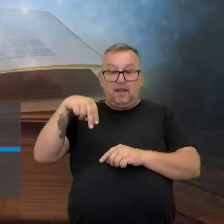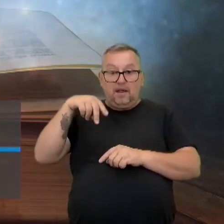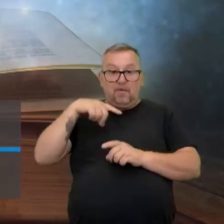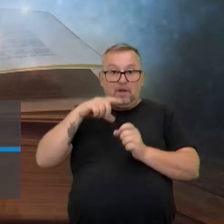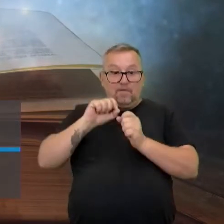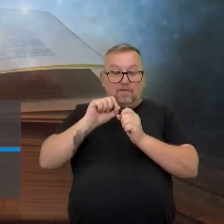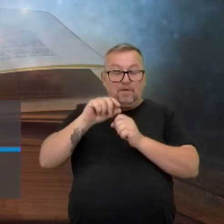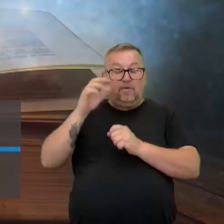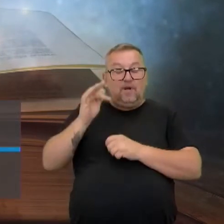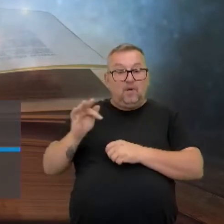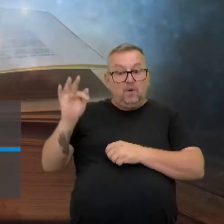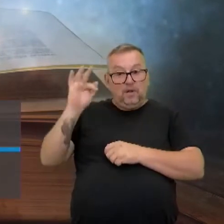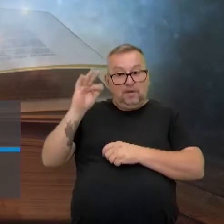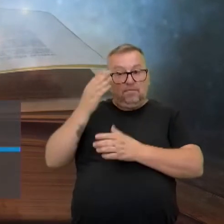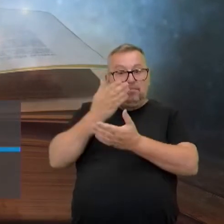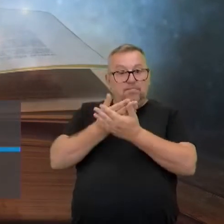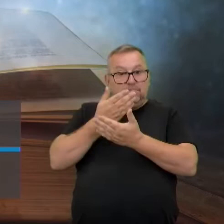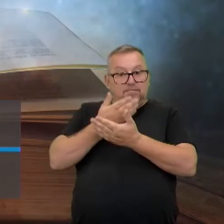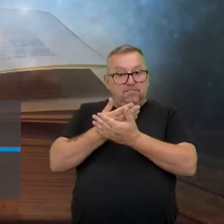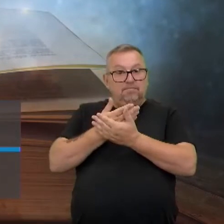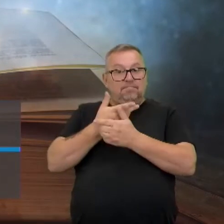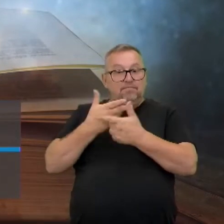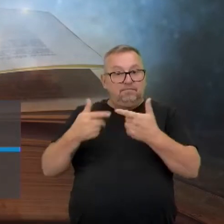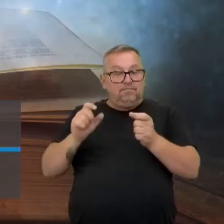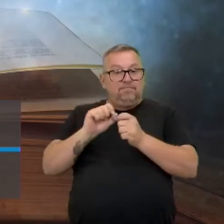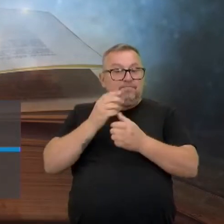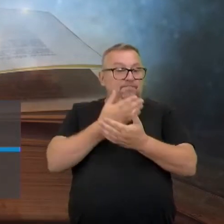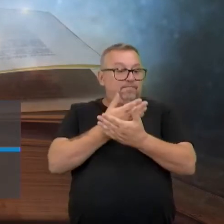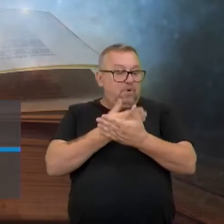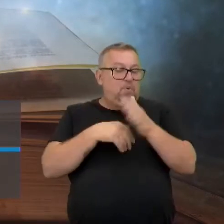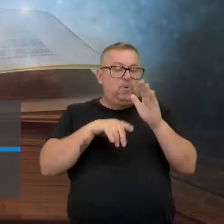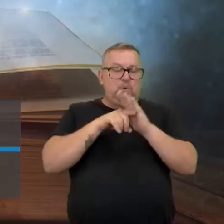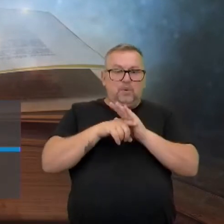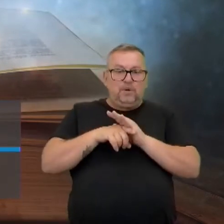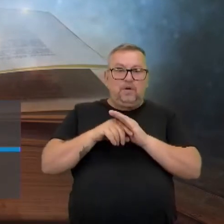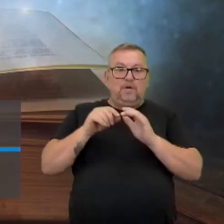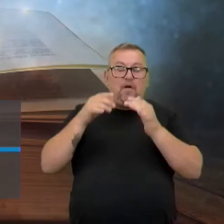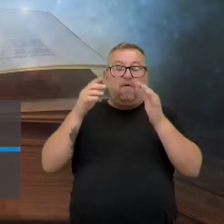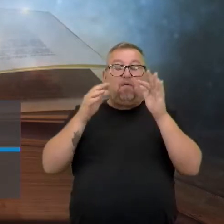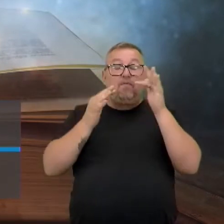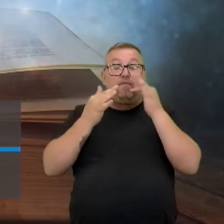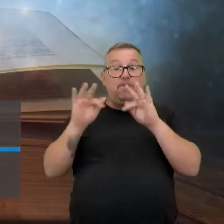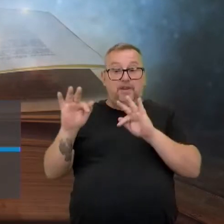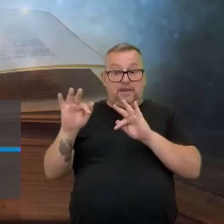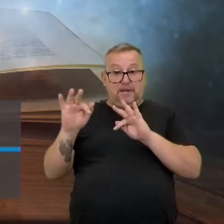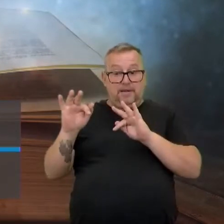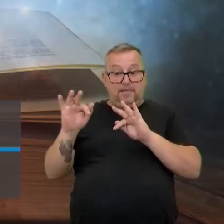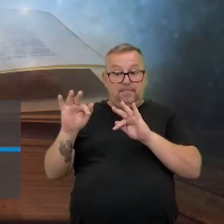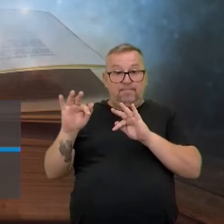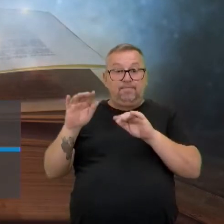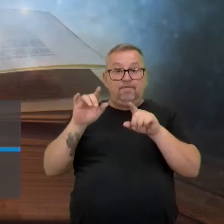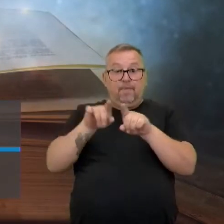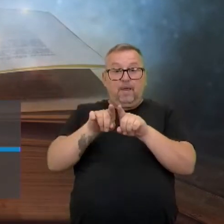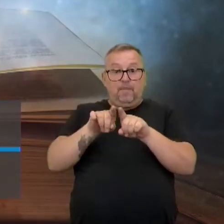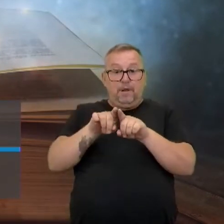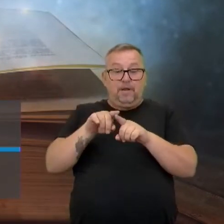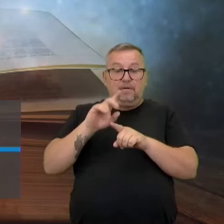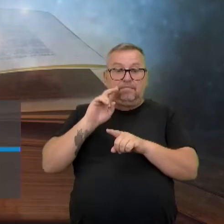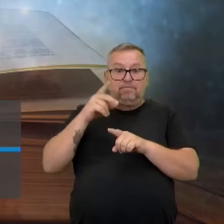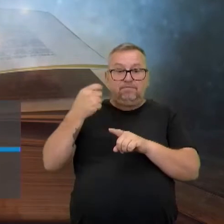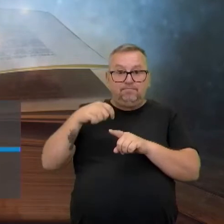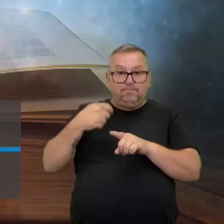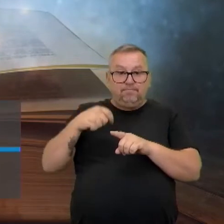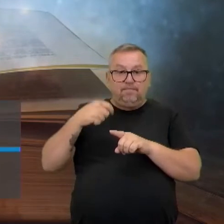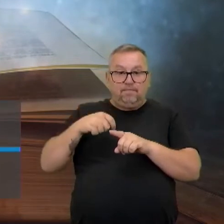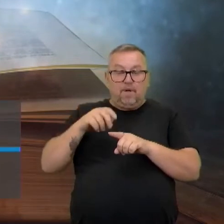fazendo faculdade, estava estudando, relação com física, tá? A faculdade que ele fazia. E aí ele precisava desse